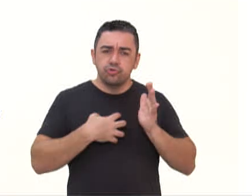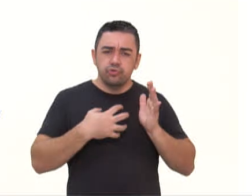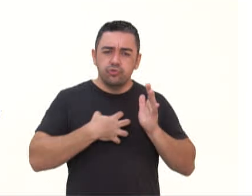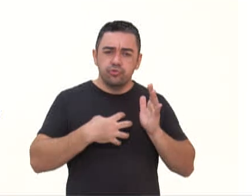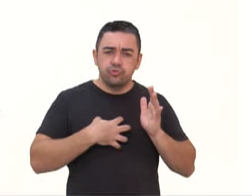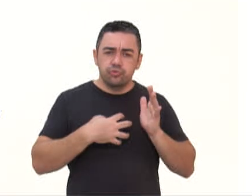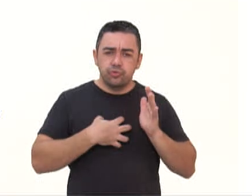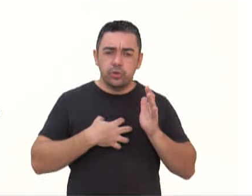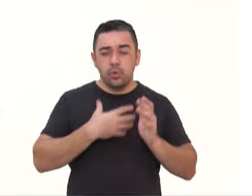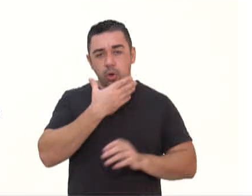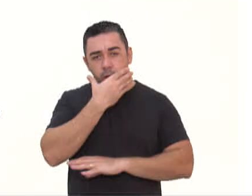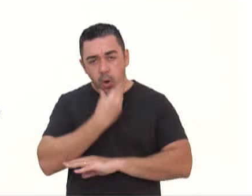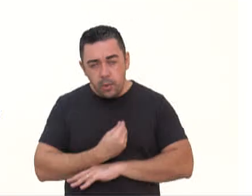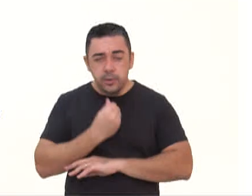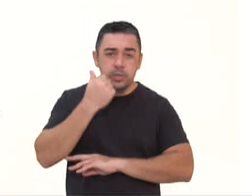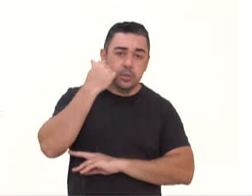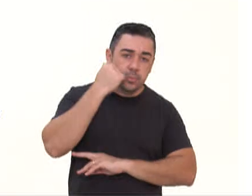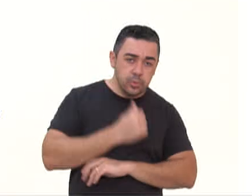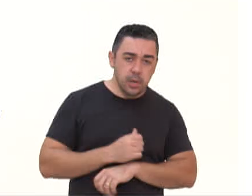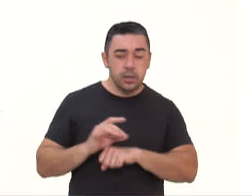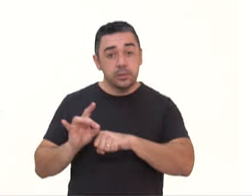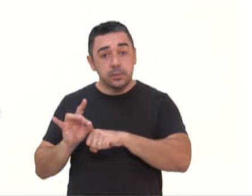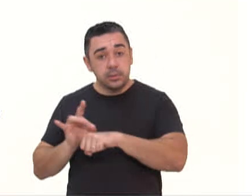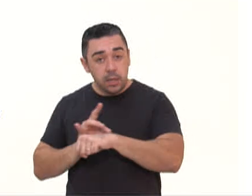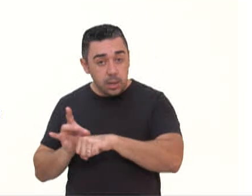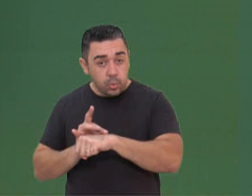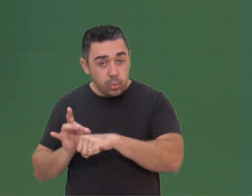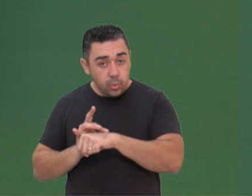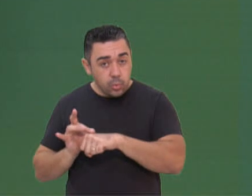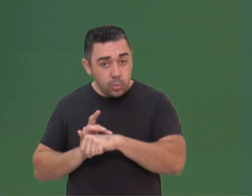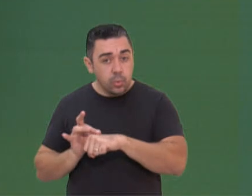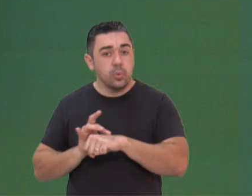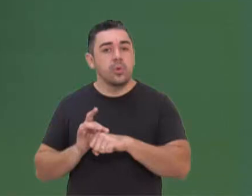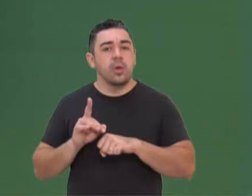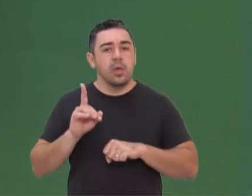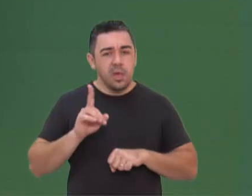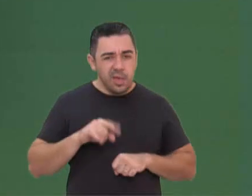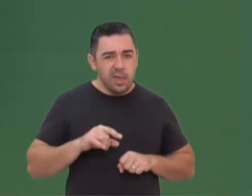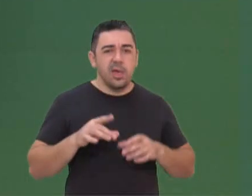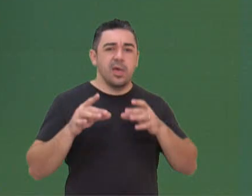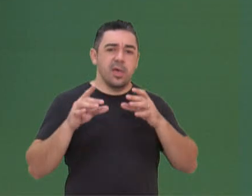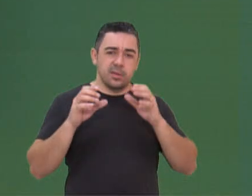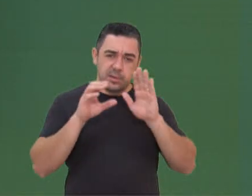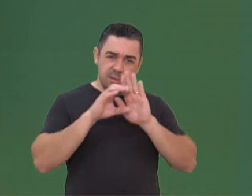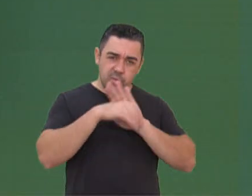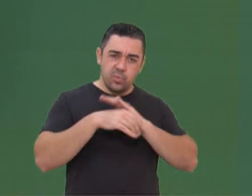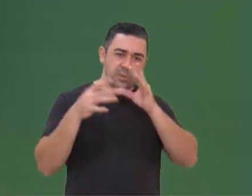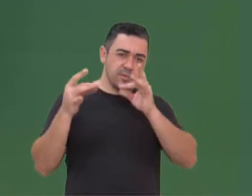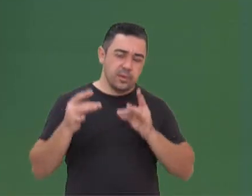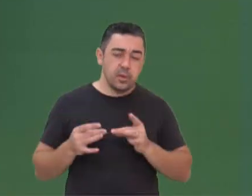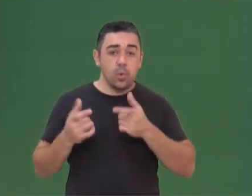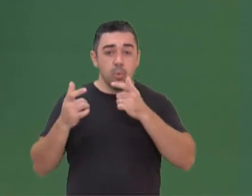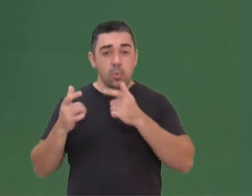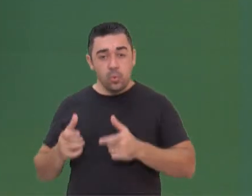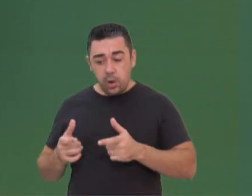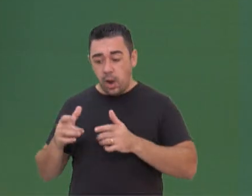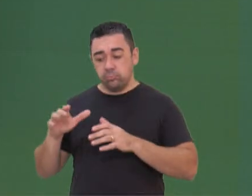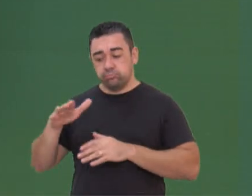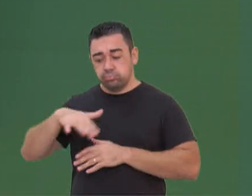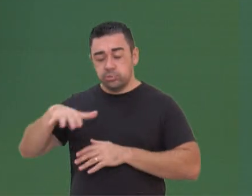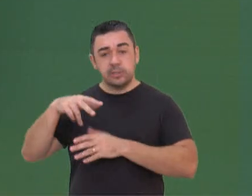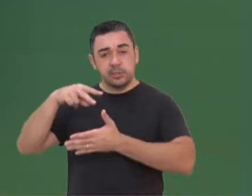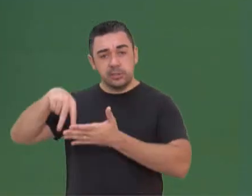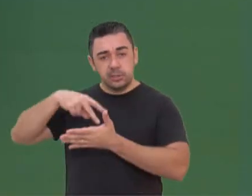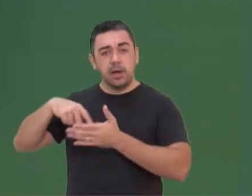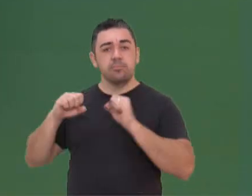convinham aos homens e mulheres negras. Essa é uma das definições muito usadas na época. Então, salões onde essa população